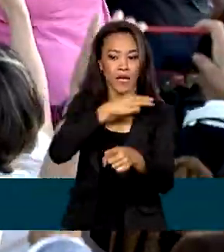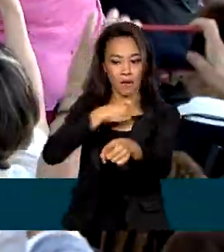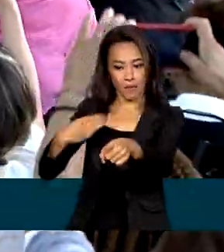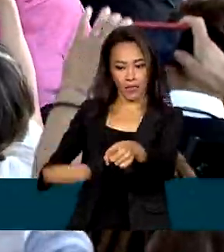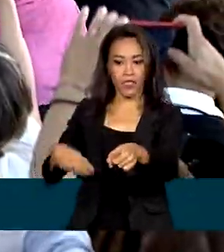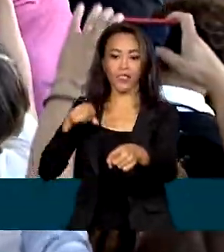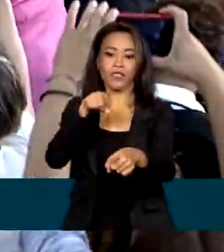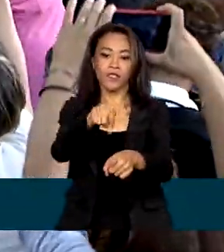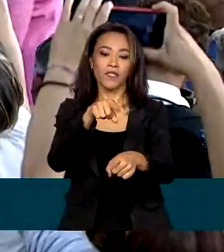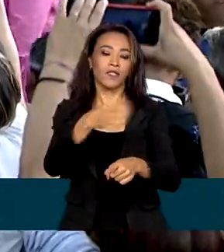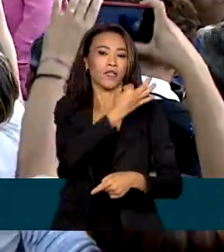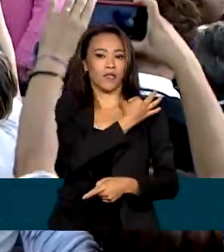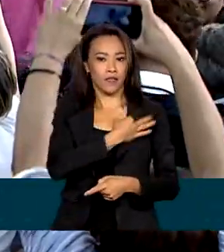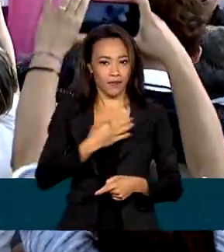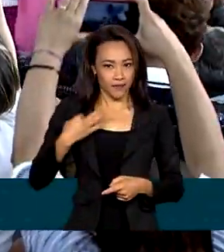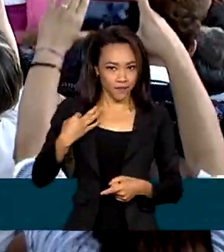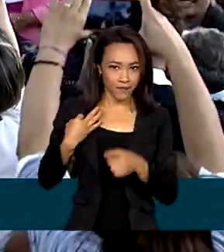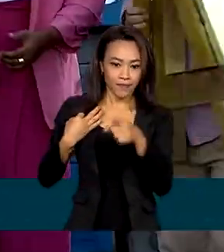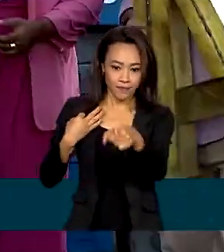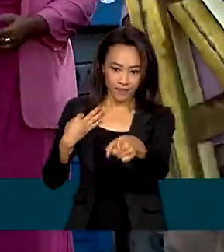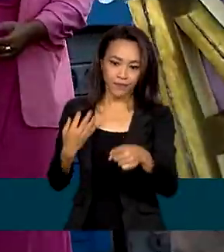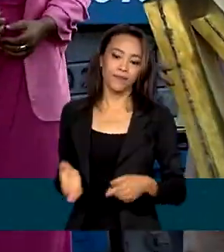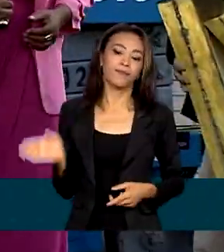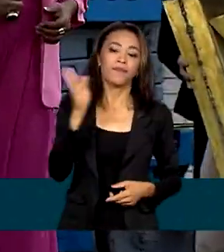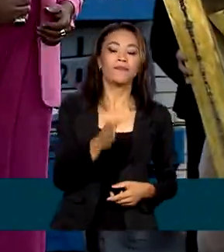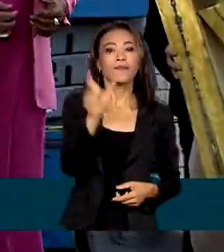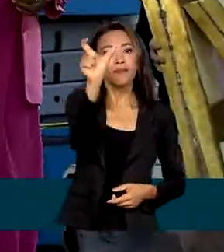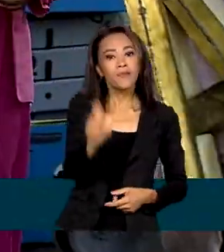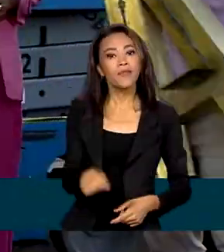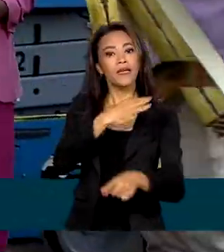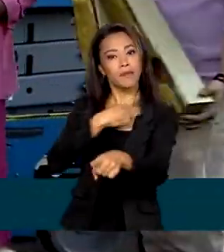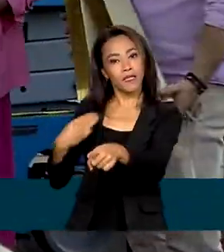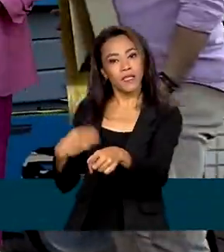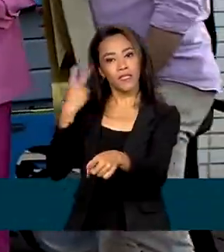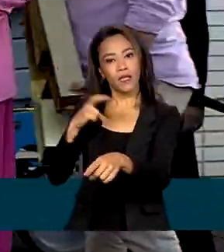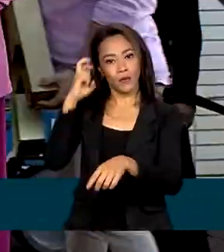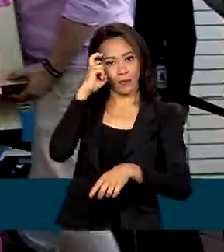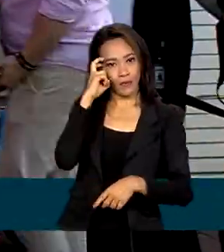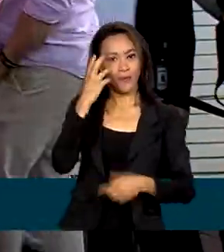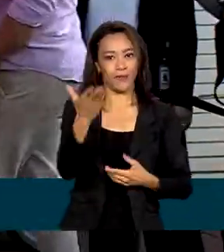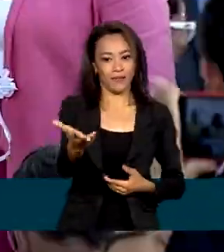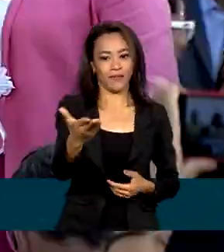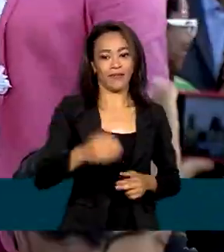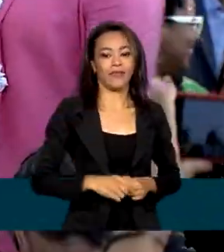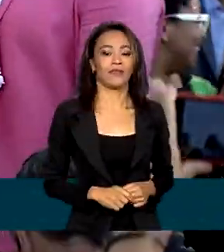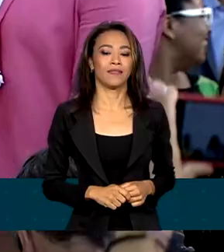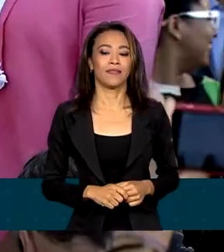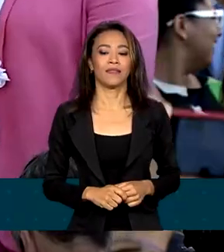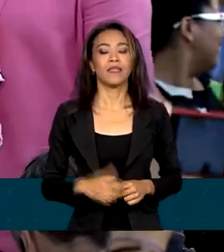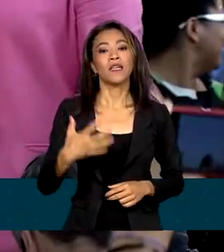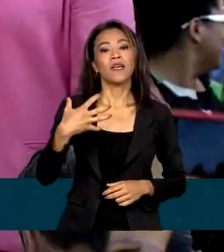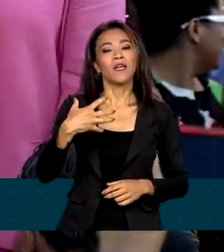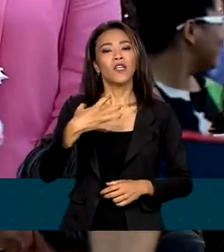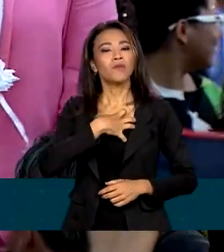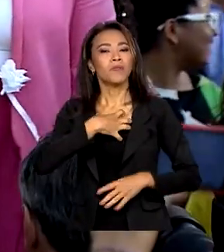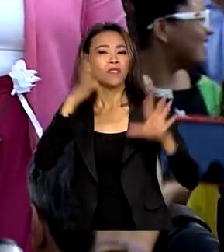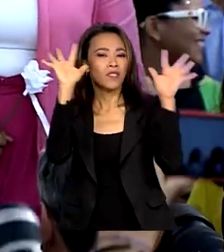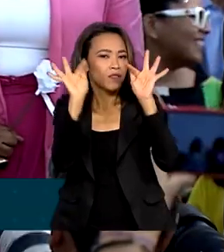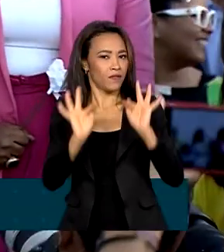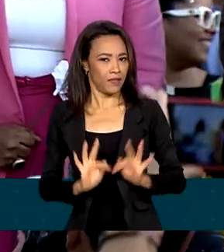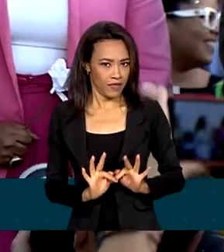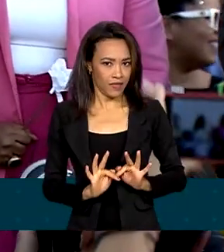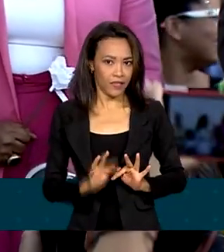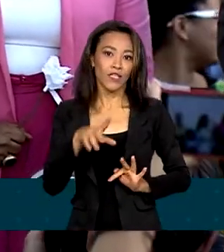Meio Ambiente e Mudança do Clima, Marina Silva, e a ministra da Cultura, Margarete Menezes. Eu estou muito feliz. A gente